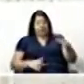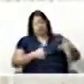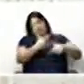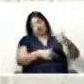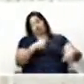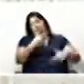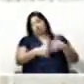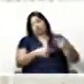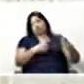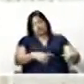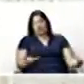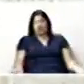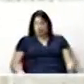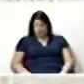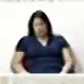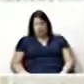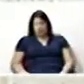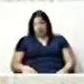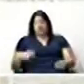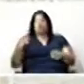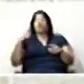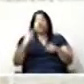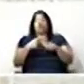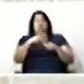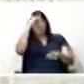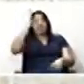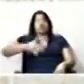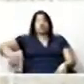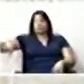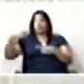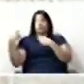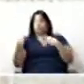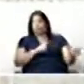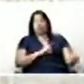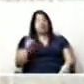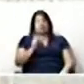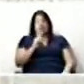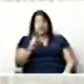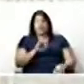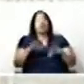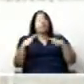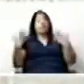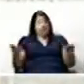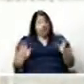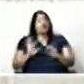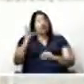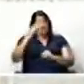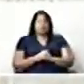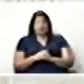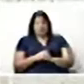vai atender. Não pela maioria do povo, não. Por uma minoria de pessoas, mas particularmente